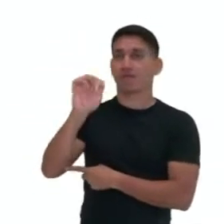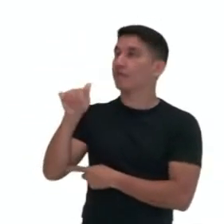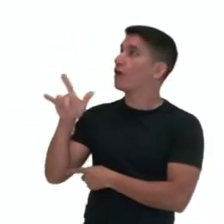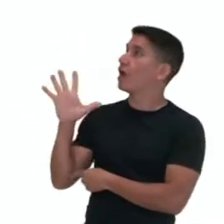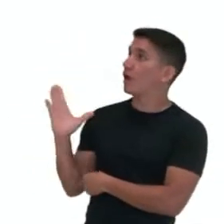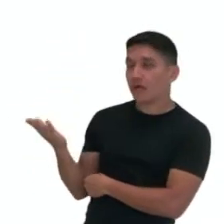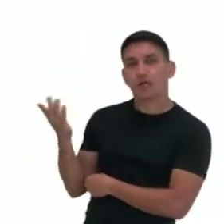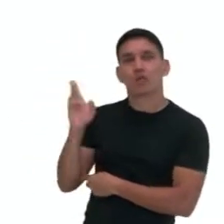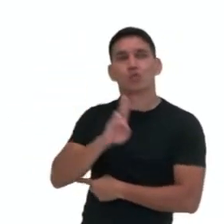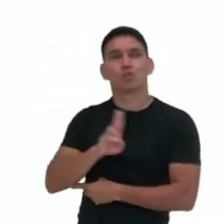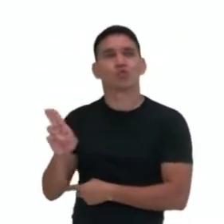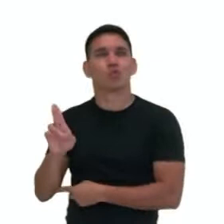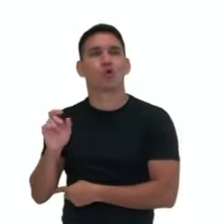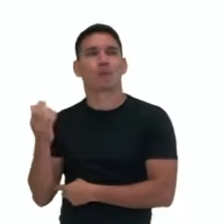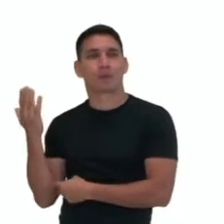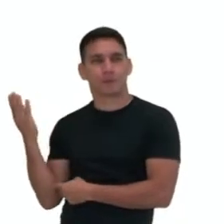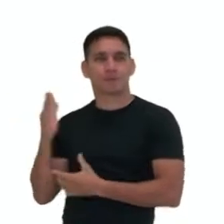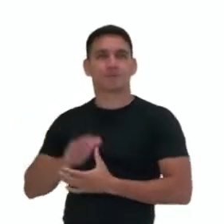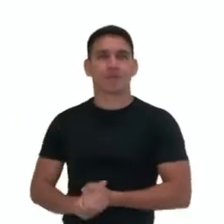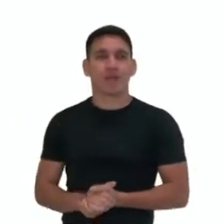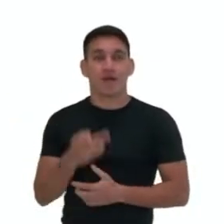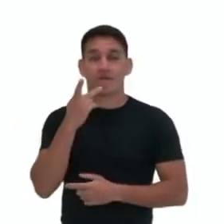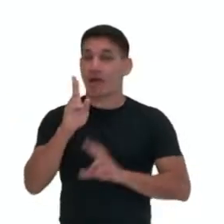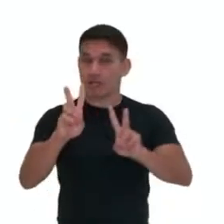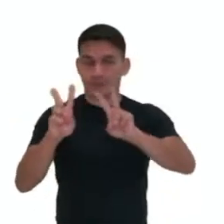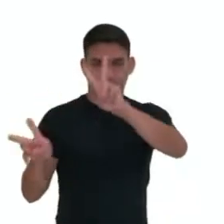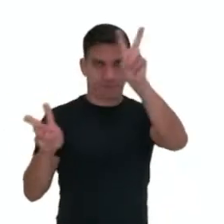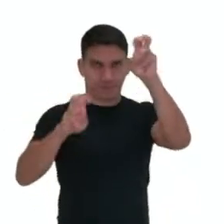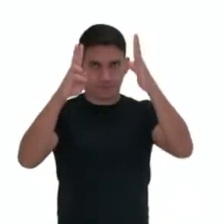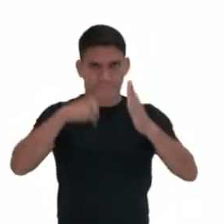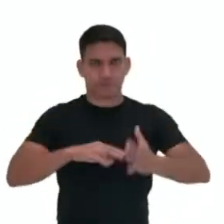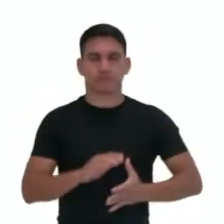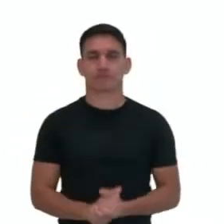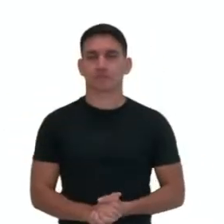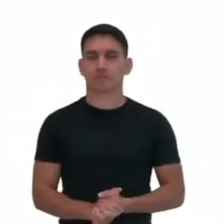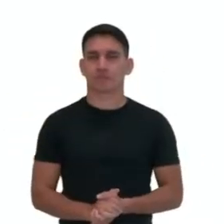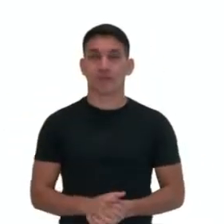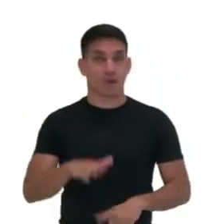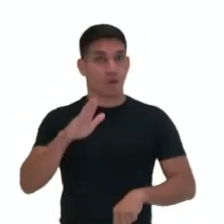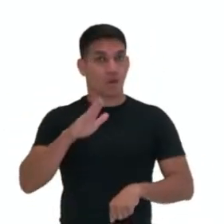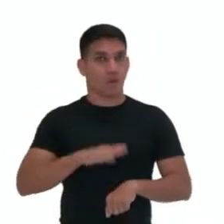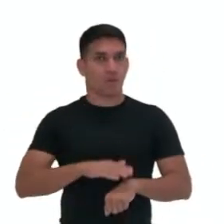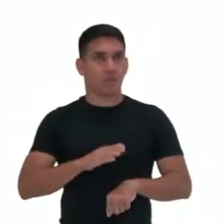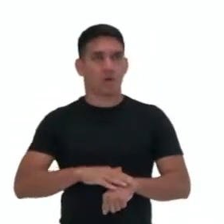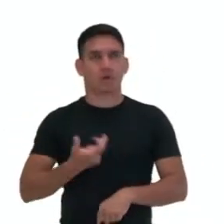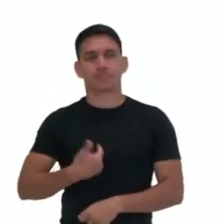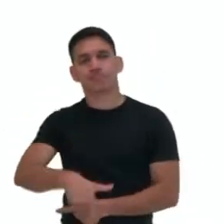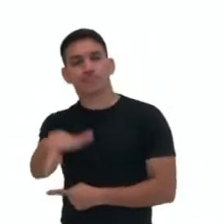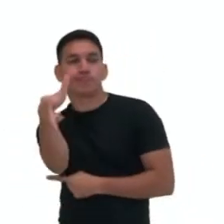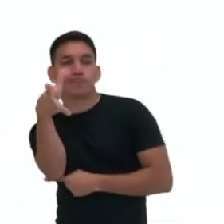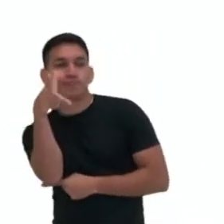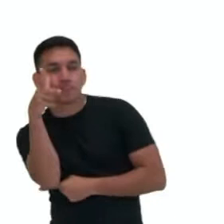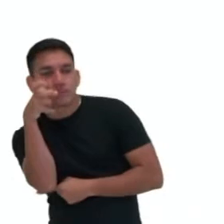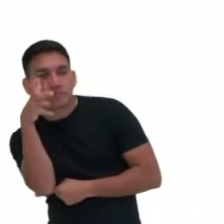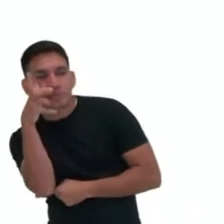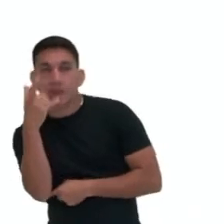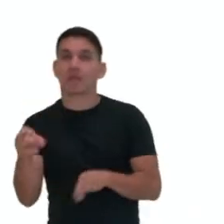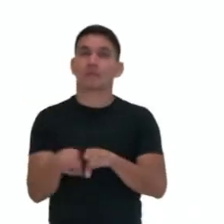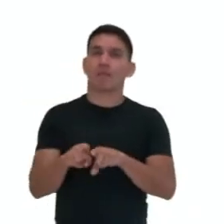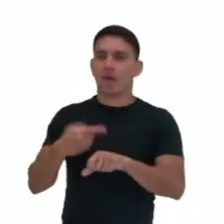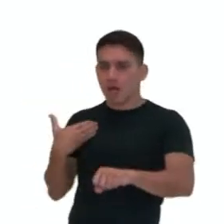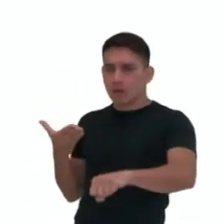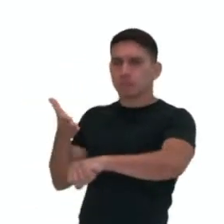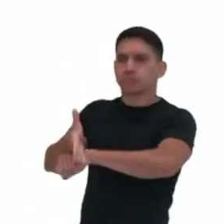frankfurtiano chamado Herbert Marcuse. E ele diz o seguinte: quando assisti e participei de suas demonstrações